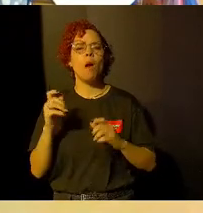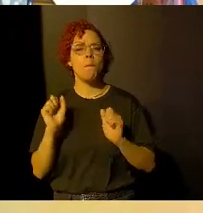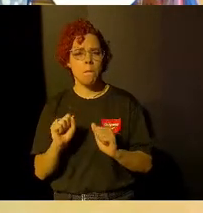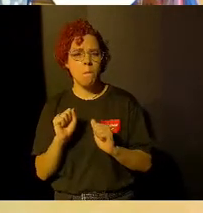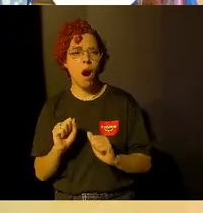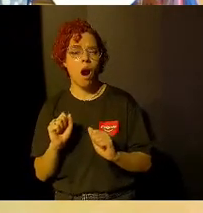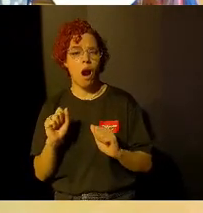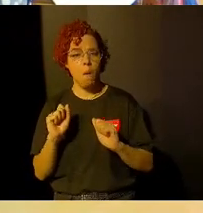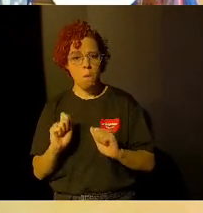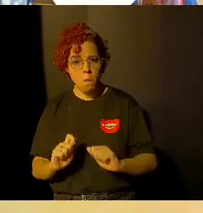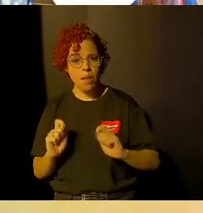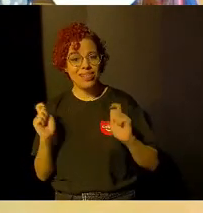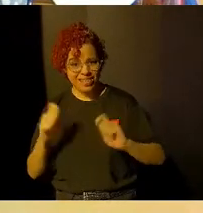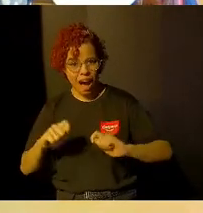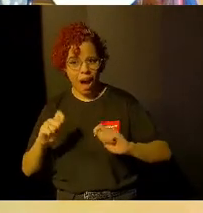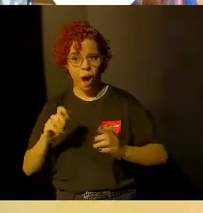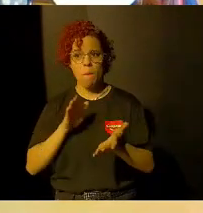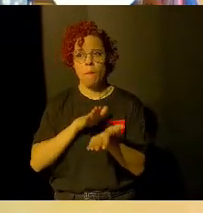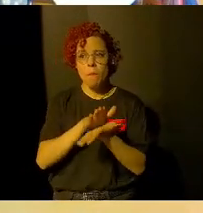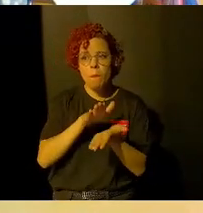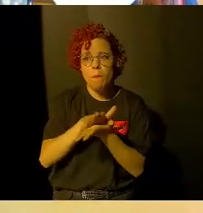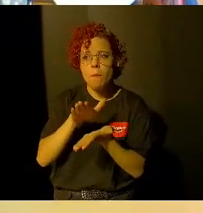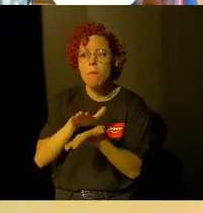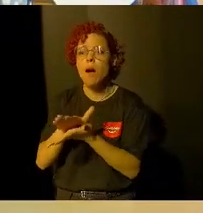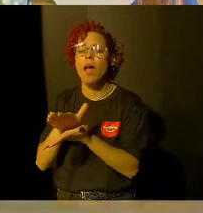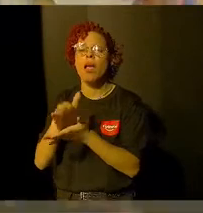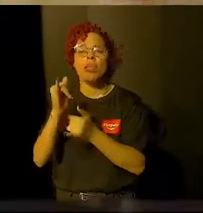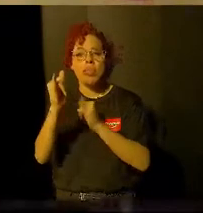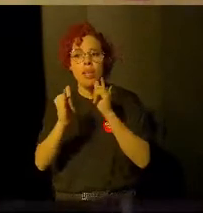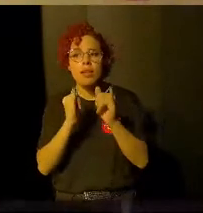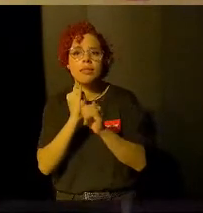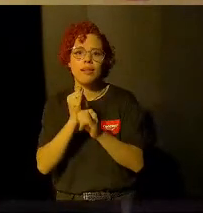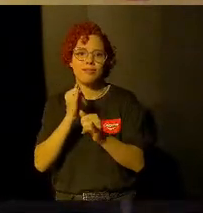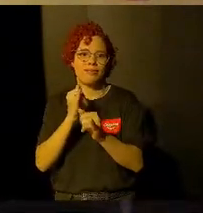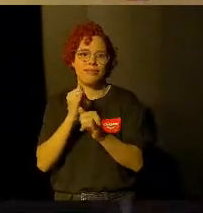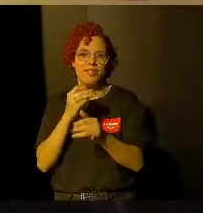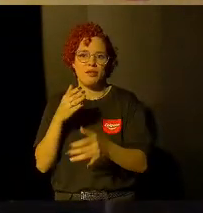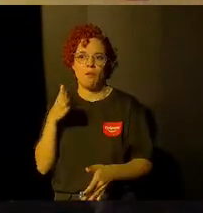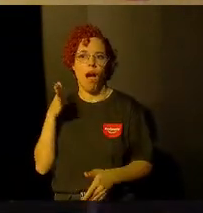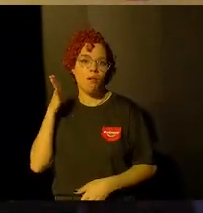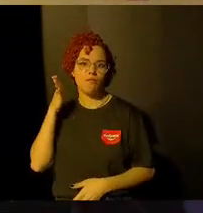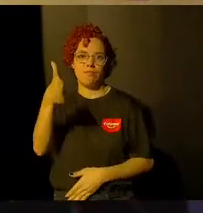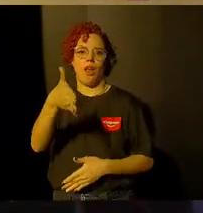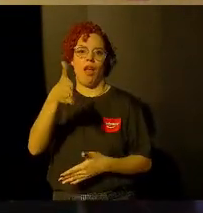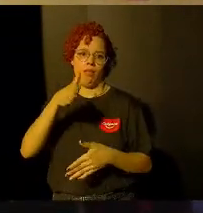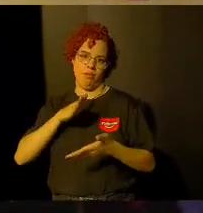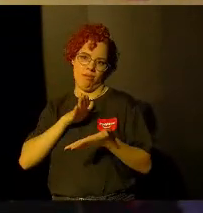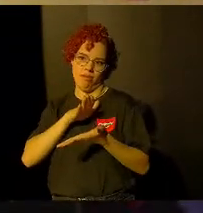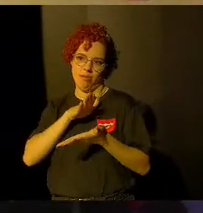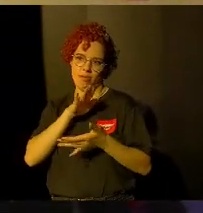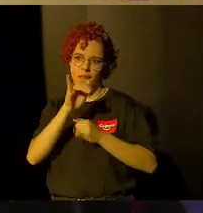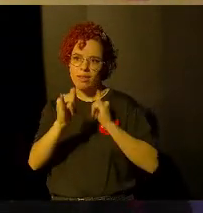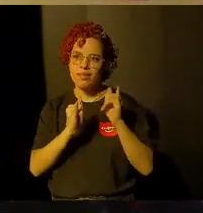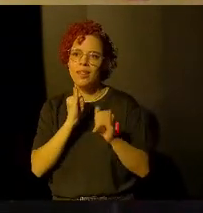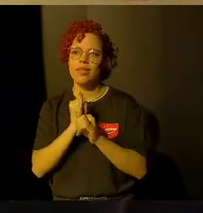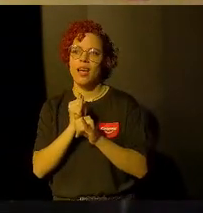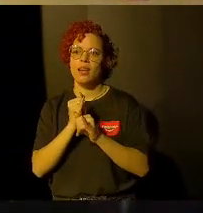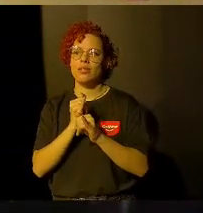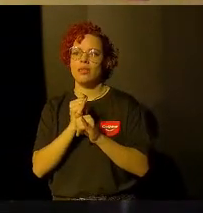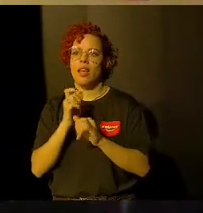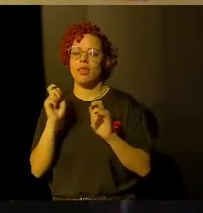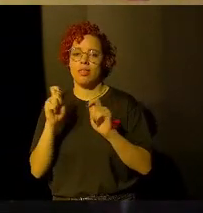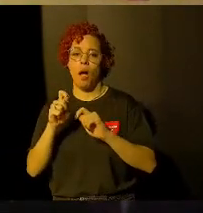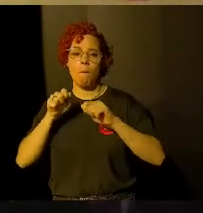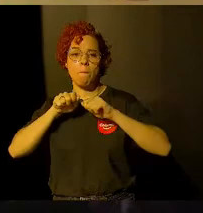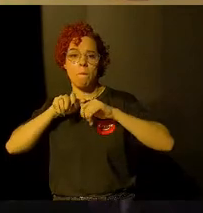publicar na internet diretamente É muita gente passou a tornar sua escrita pública